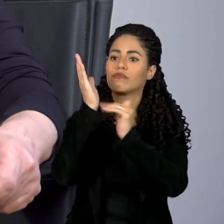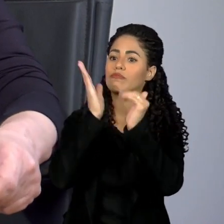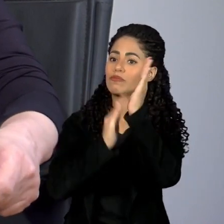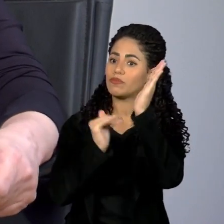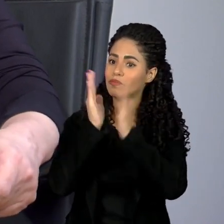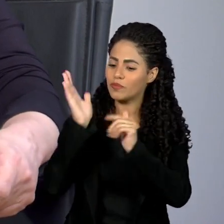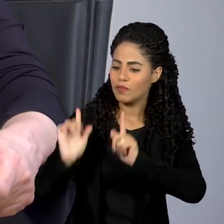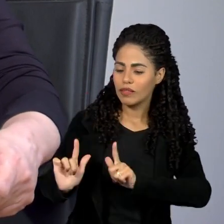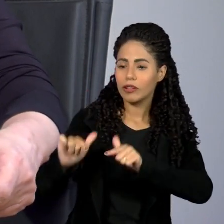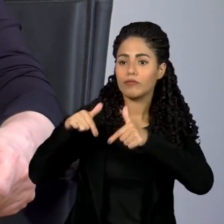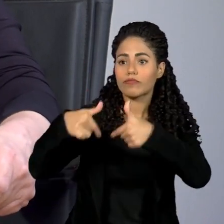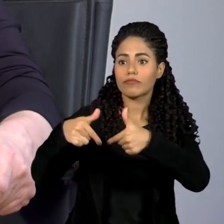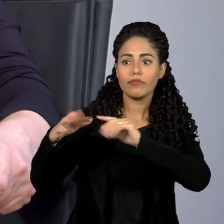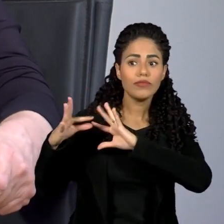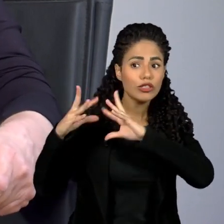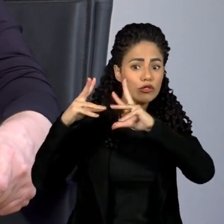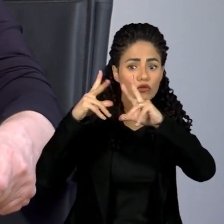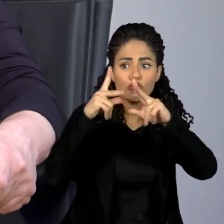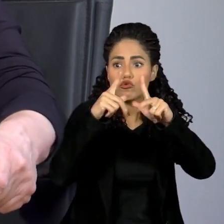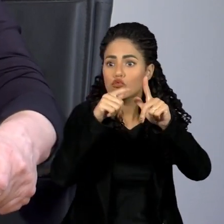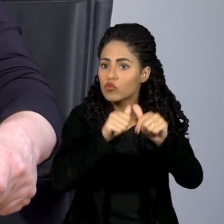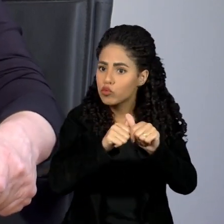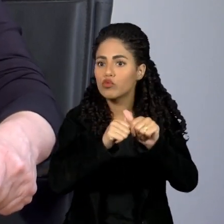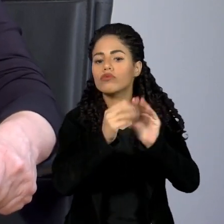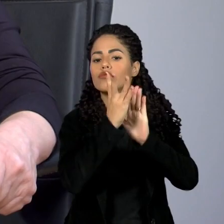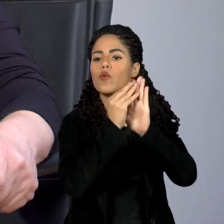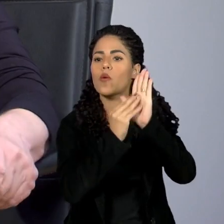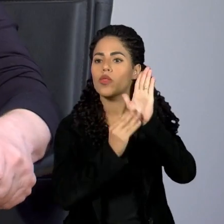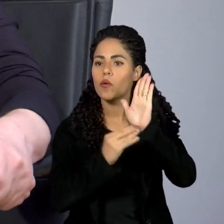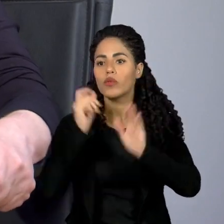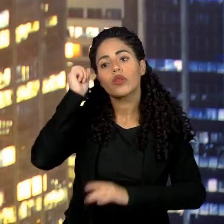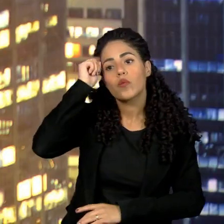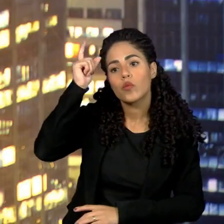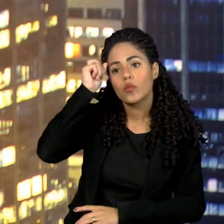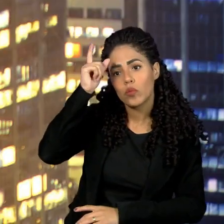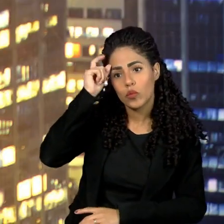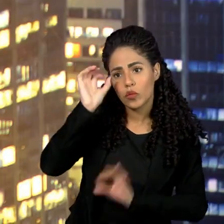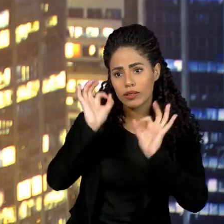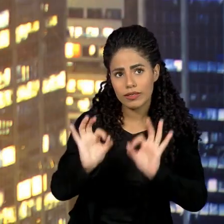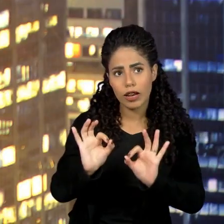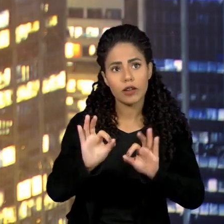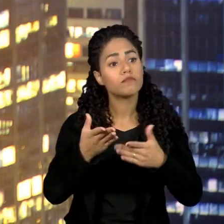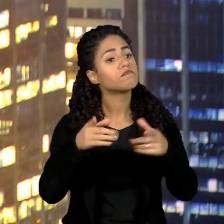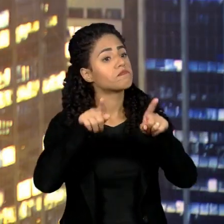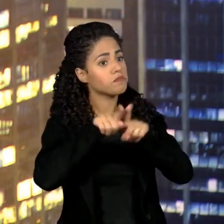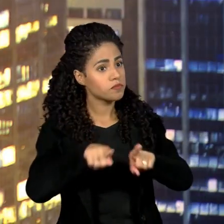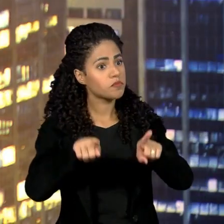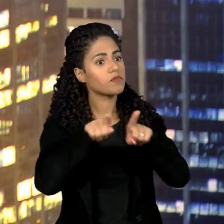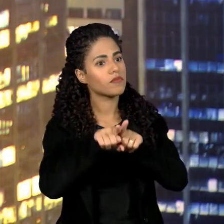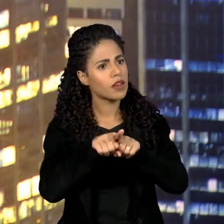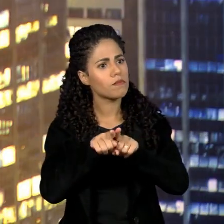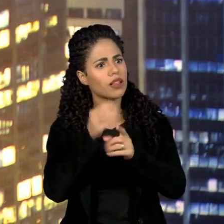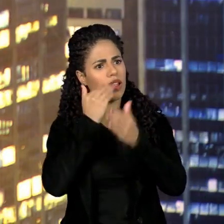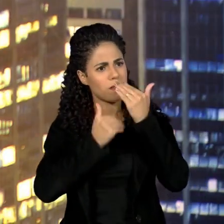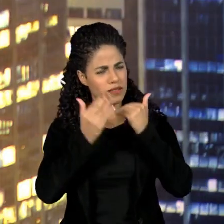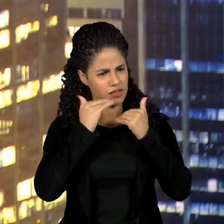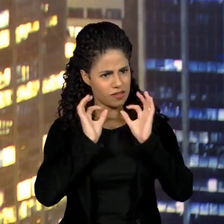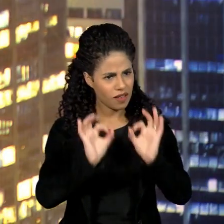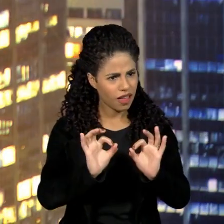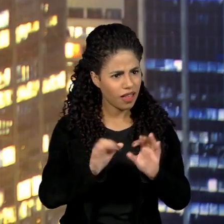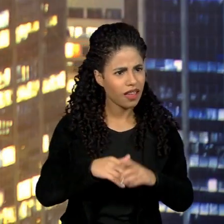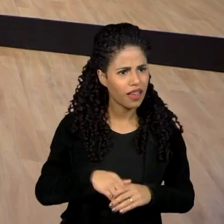iniciativas, em todos os aspectos da produção cultural, né? Inclusive na alimentação, não é,